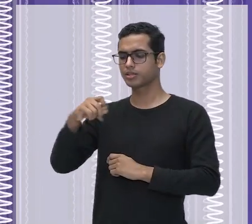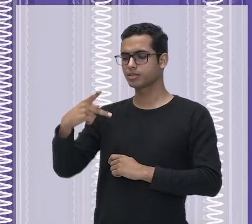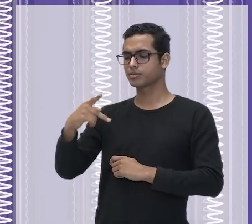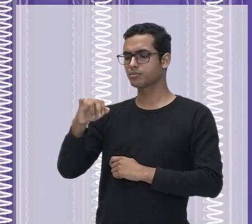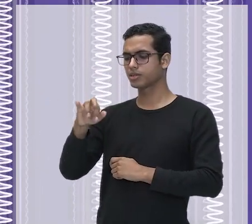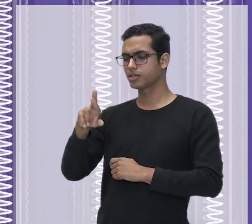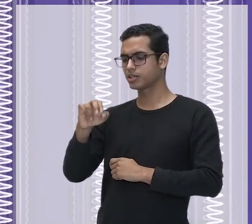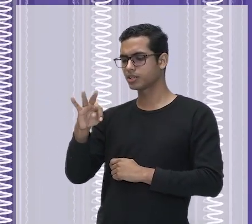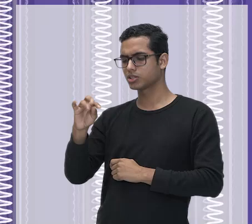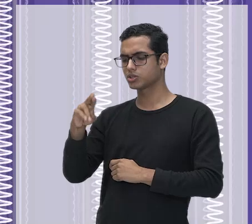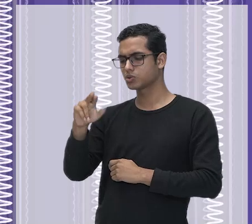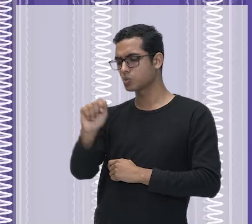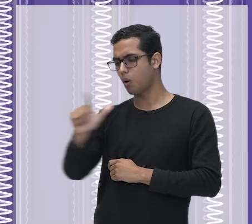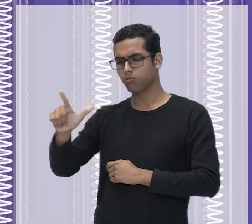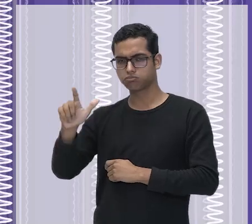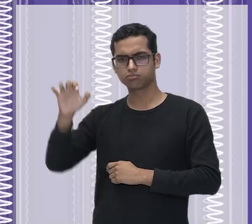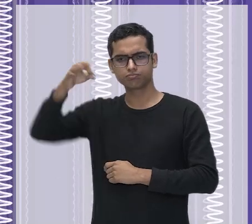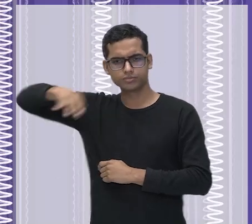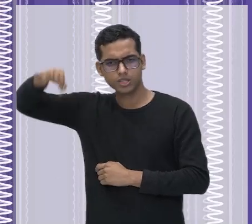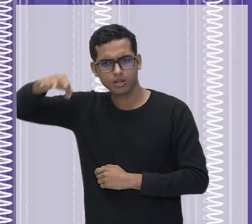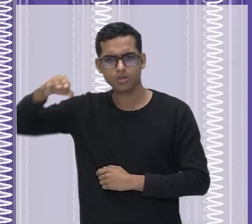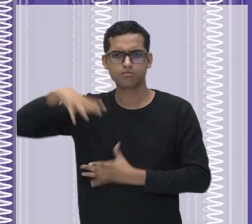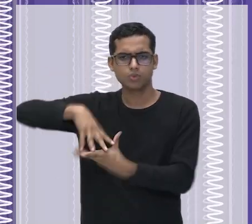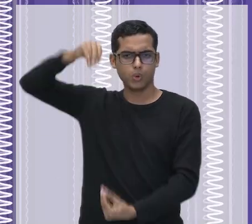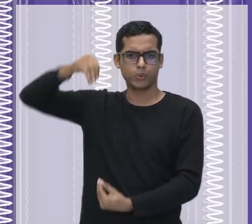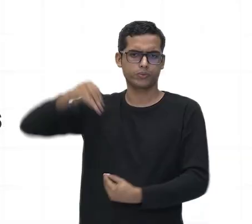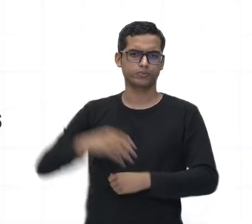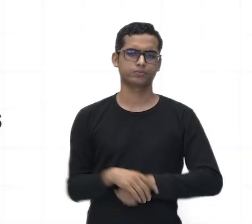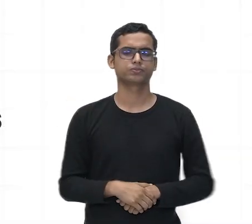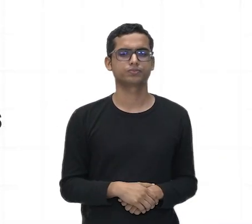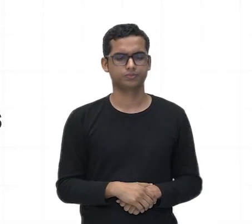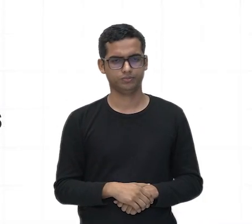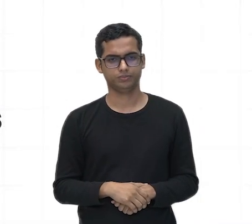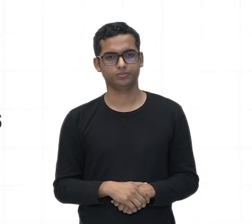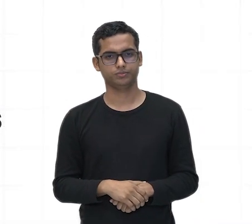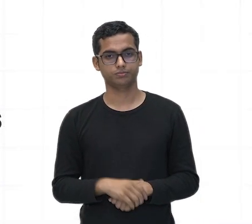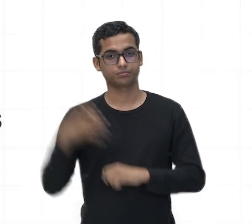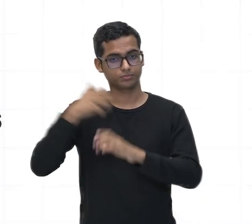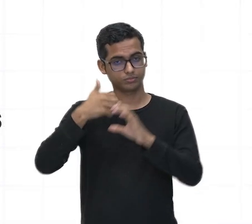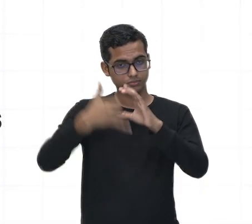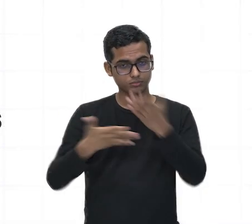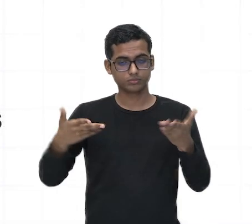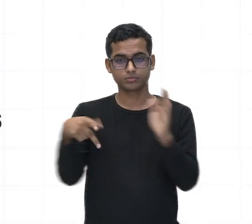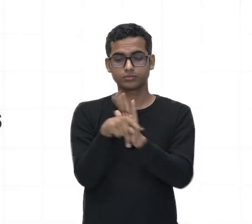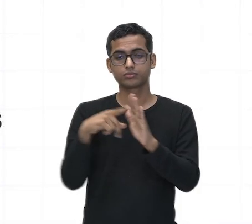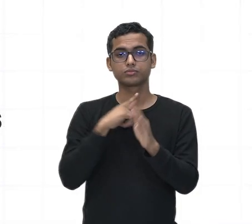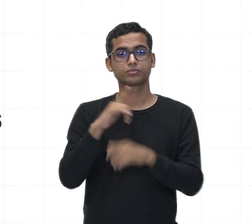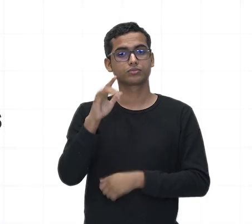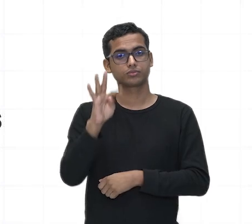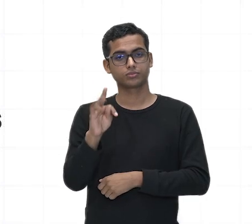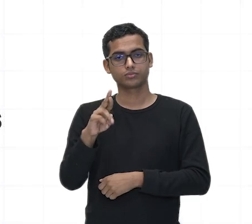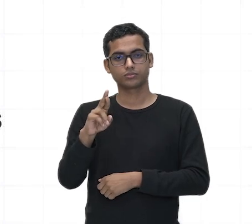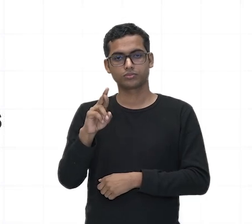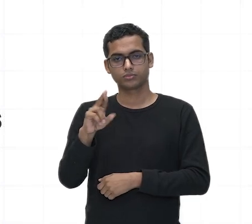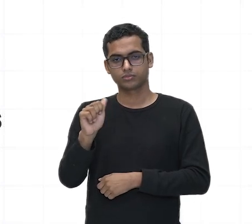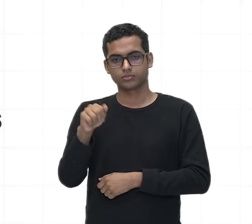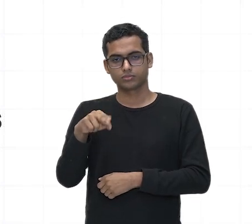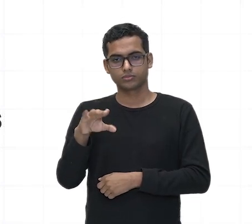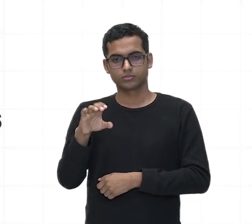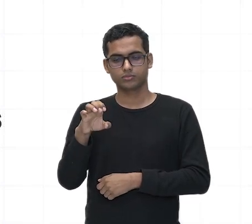Vamos agora aqui aprofundar um pouco as características da transcendência. As características da